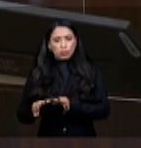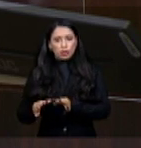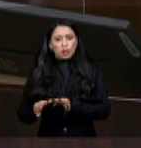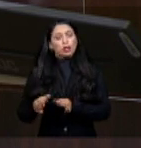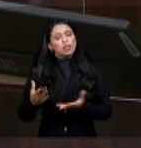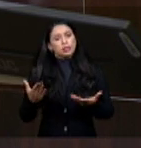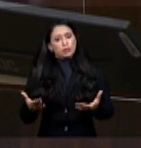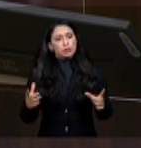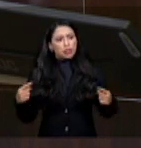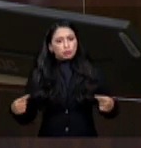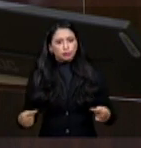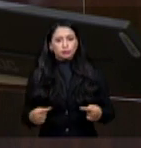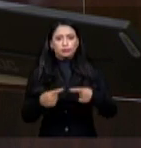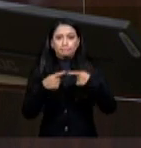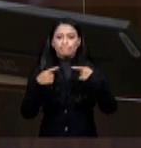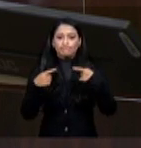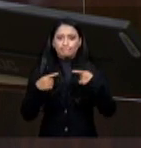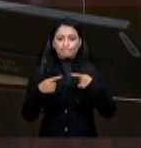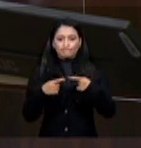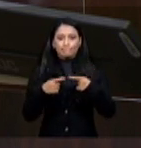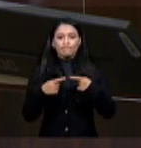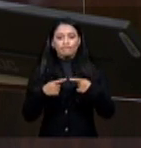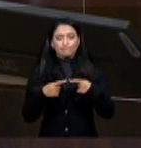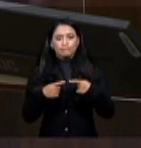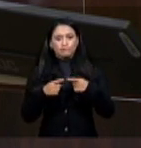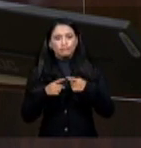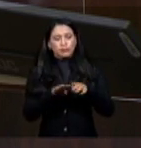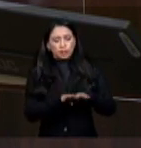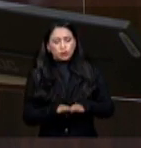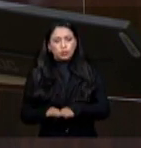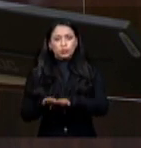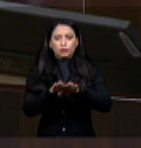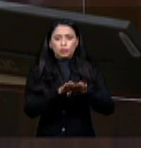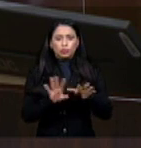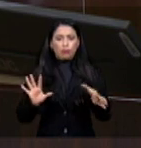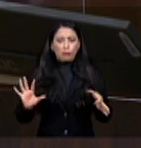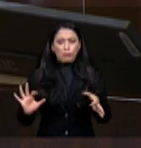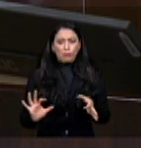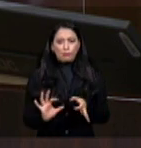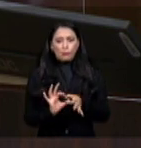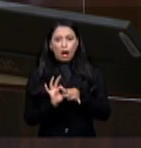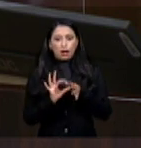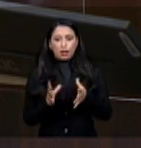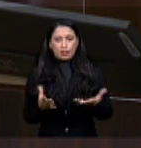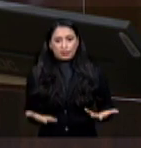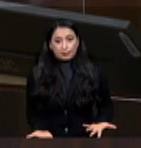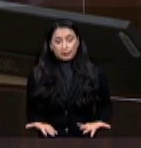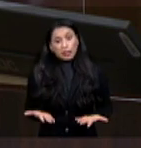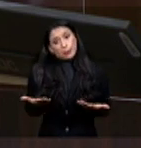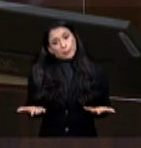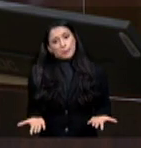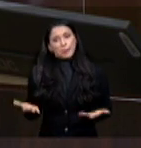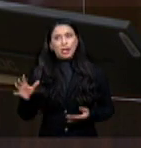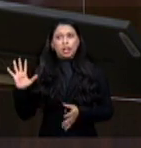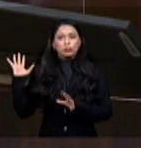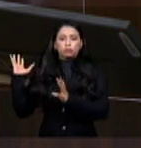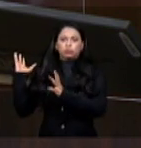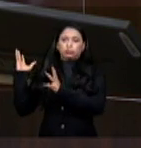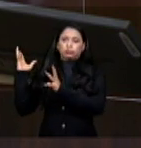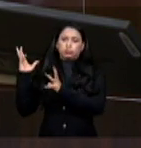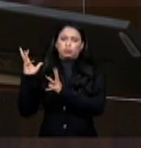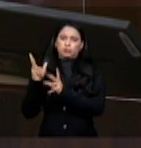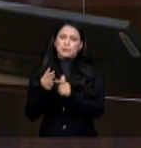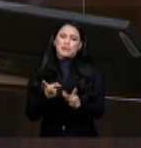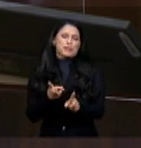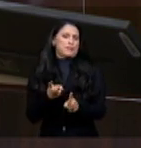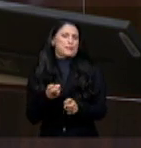adjetivos portanto que encontrassem ressonância um no outro porém historicamente é possível constatar